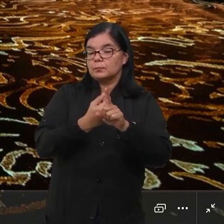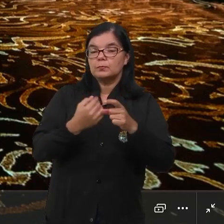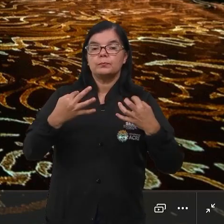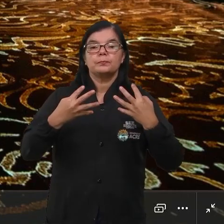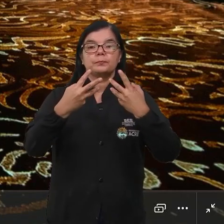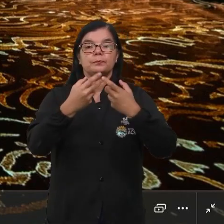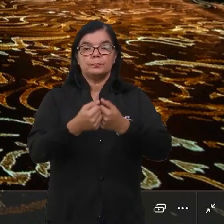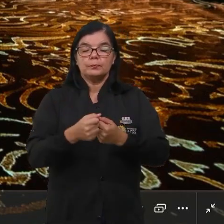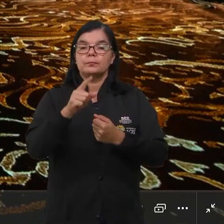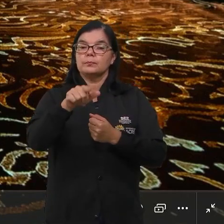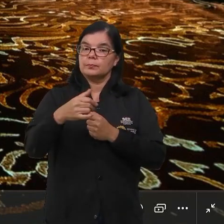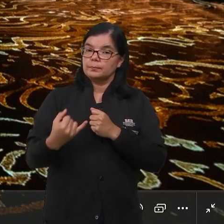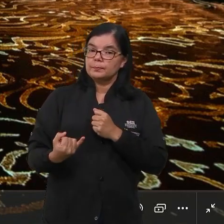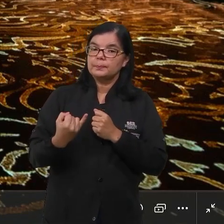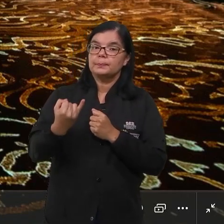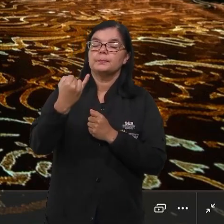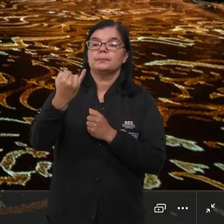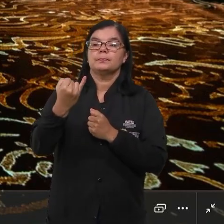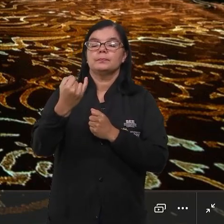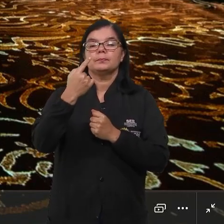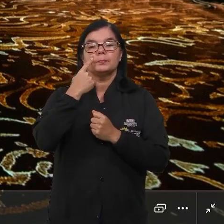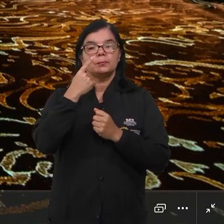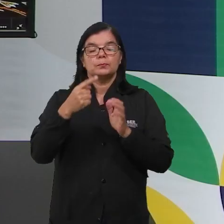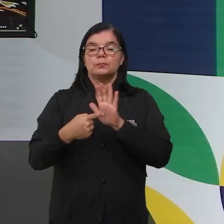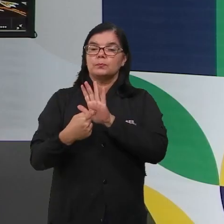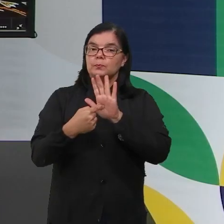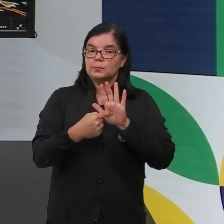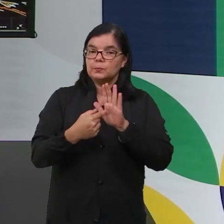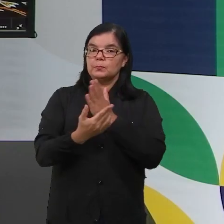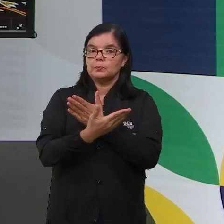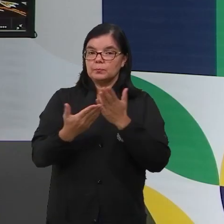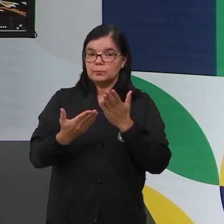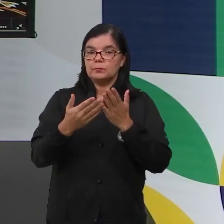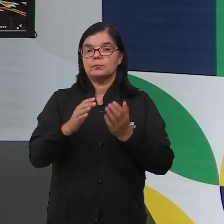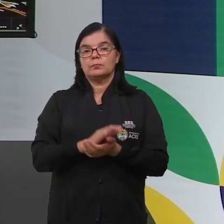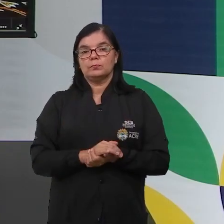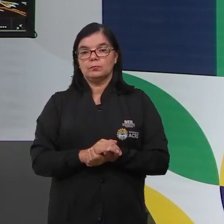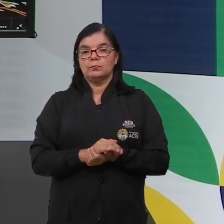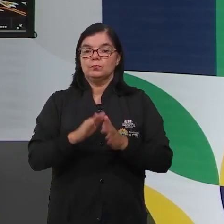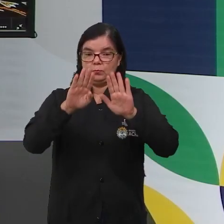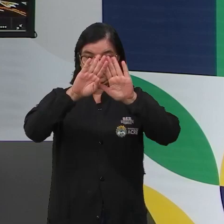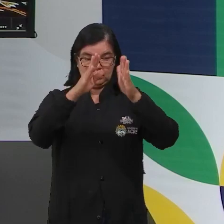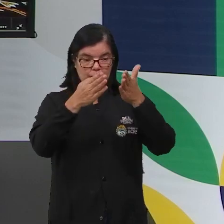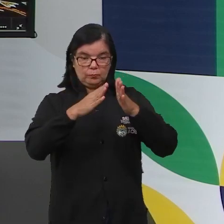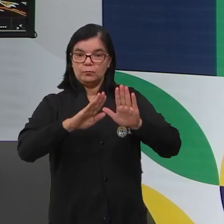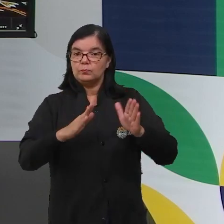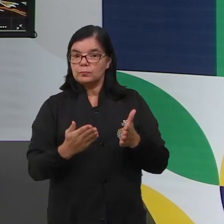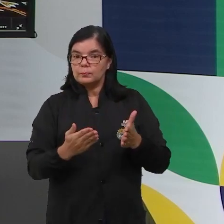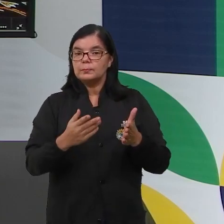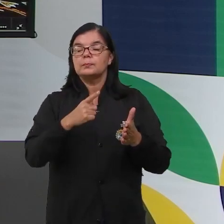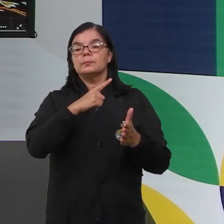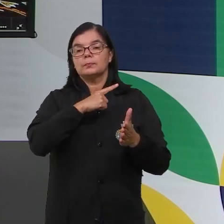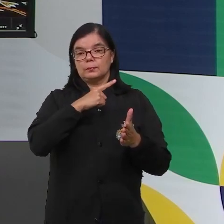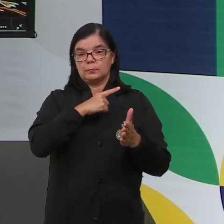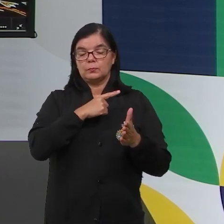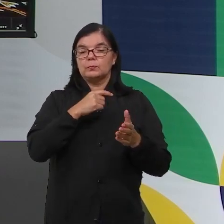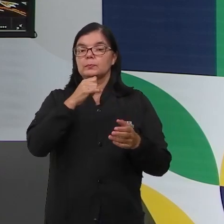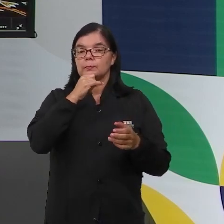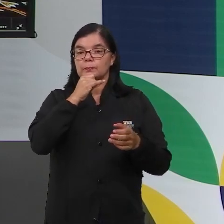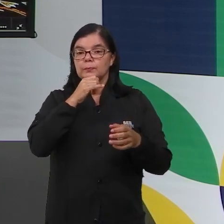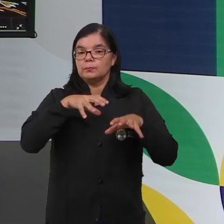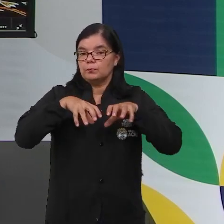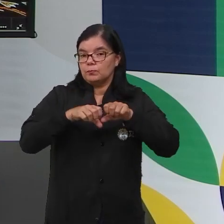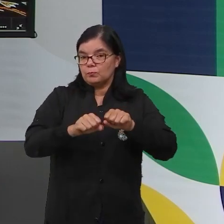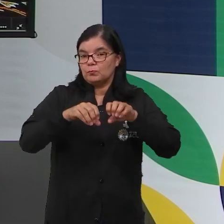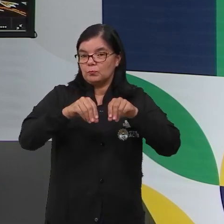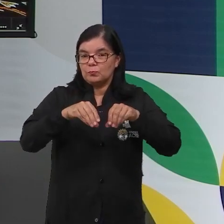tudo isso é importante. Eu vou fazer uma apresentação, uma exposição de esculturas. As minhas esculturas são de barro. Se